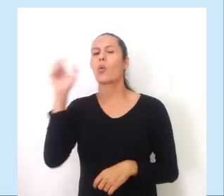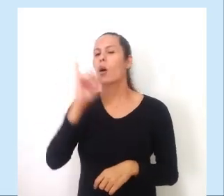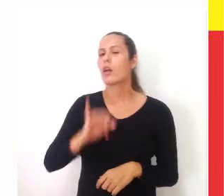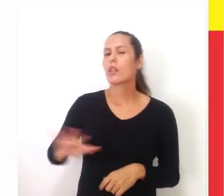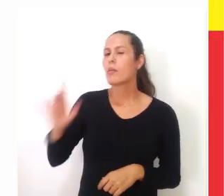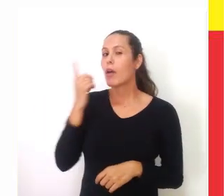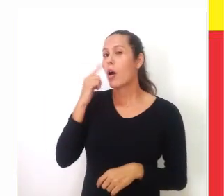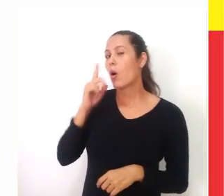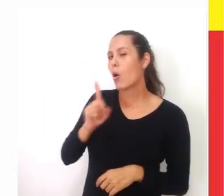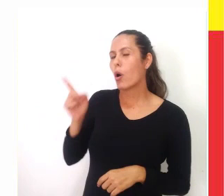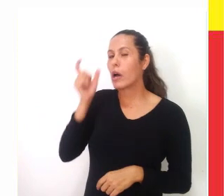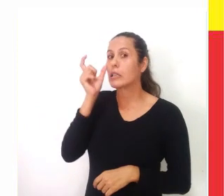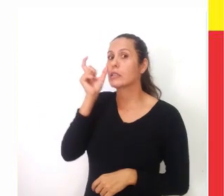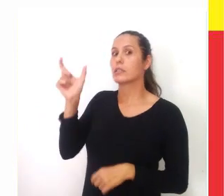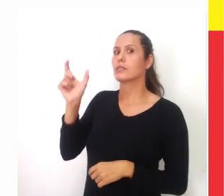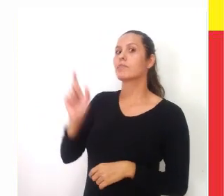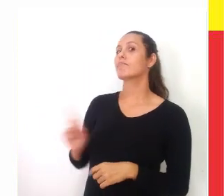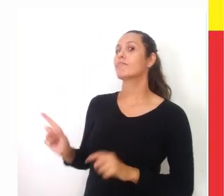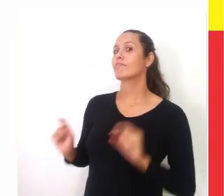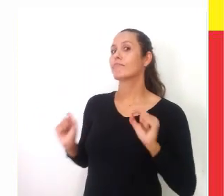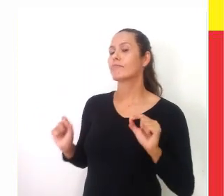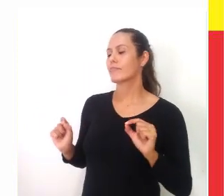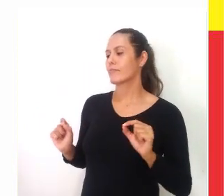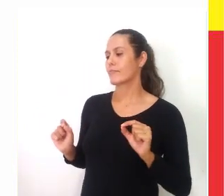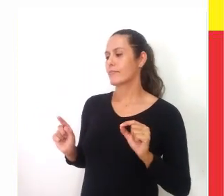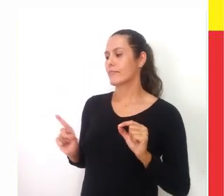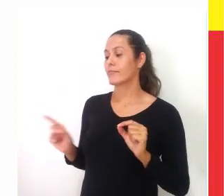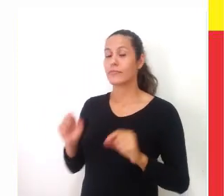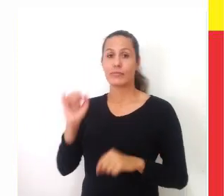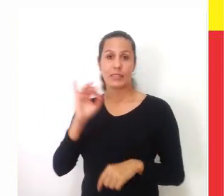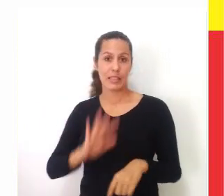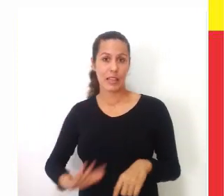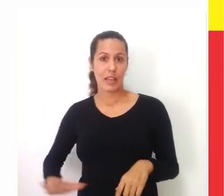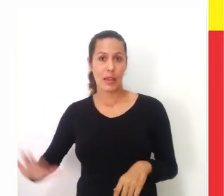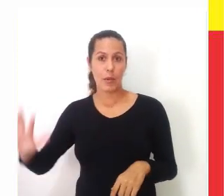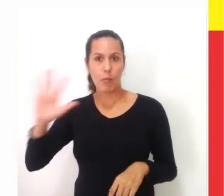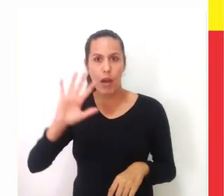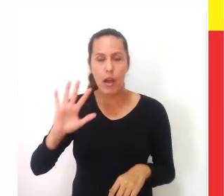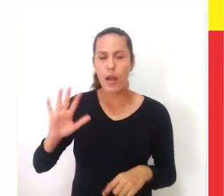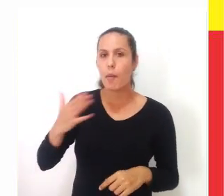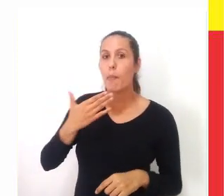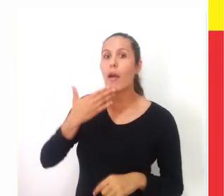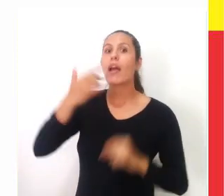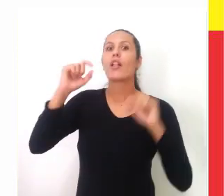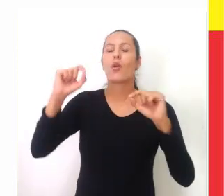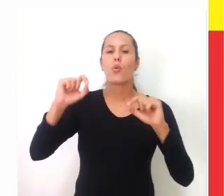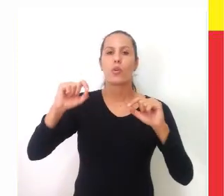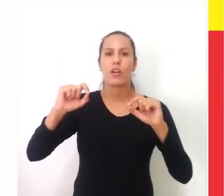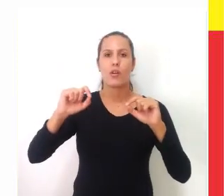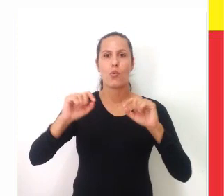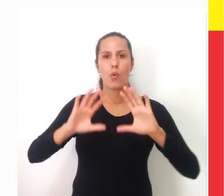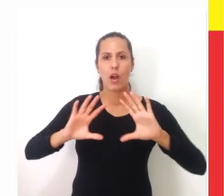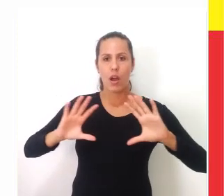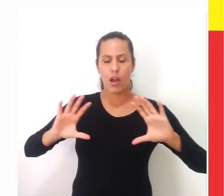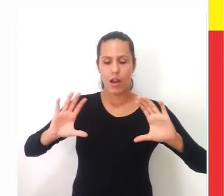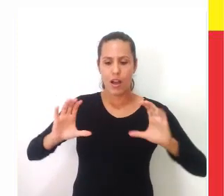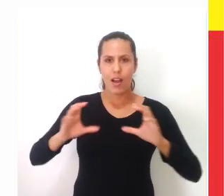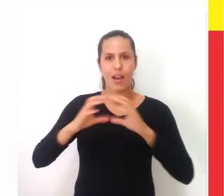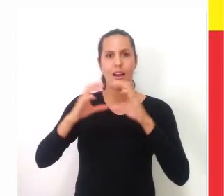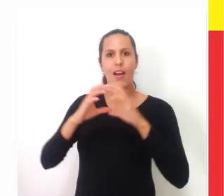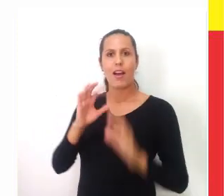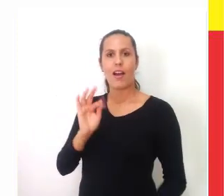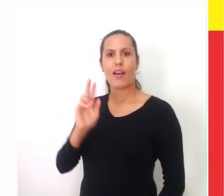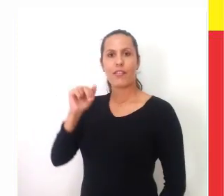imagem interessantíssima. Qual seria? A imagem, ou melhor, uma equaçãozinha